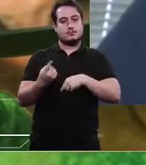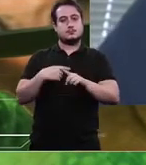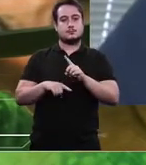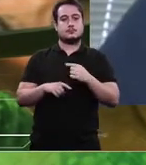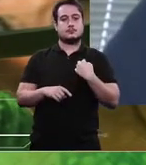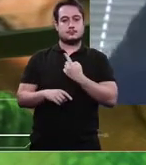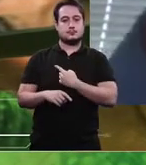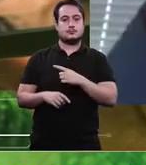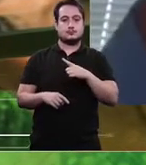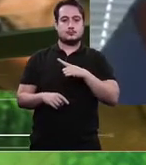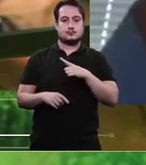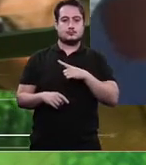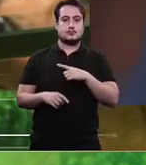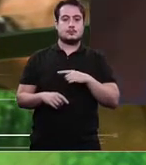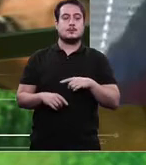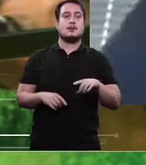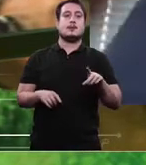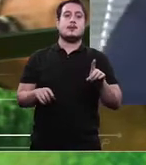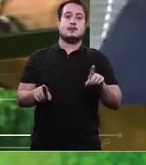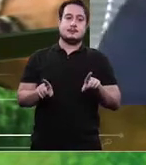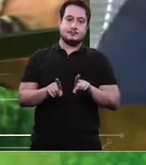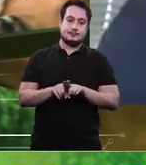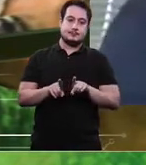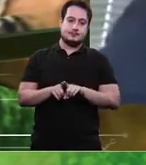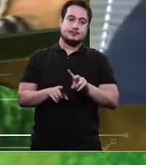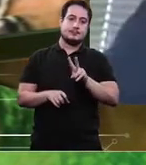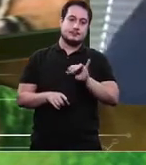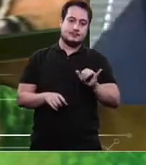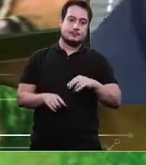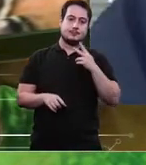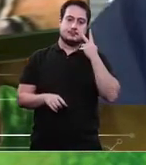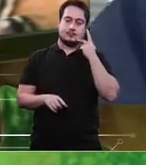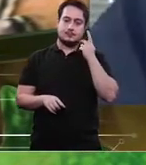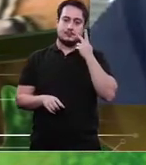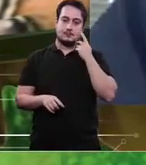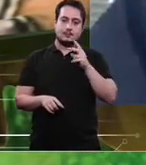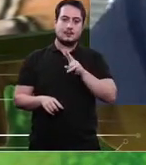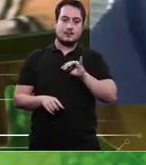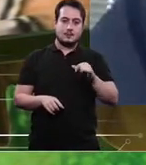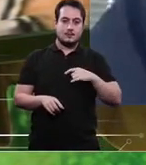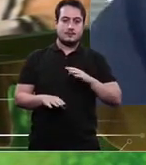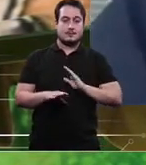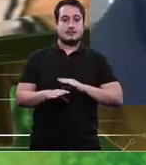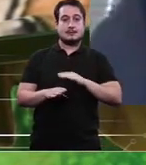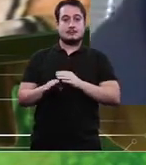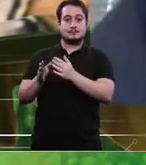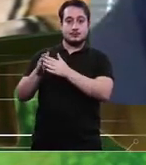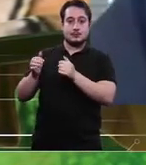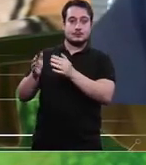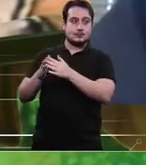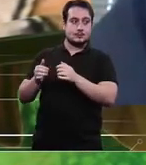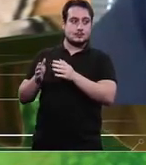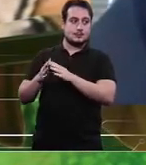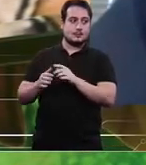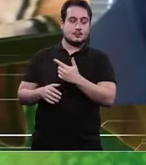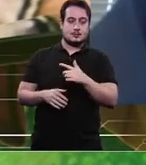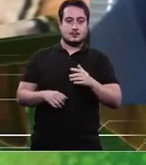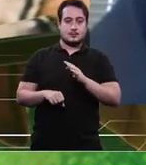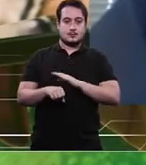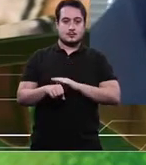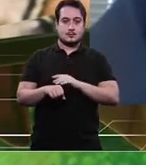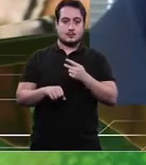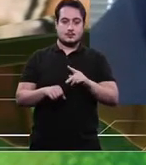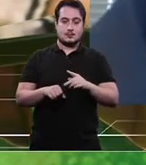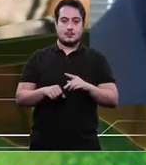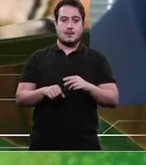aí que a gente tem, e vai ser natural, porque a gente vai ser mais demandado, e não existem outros lugares do